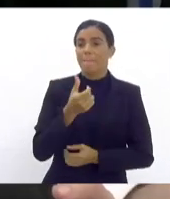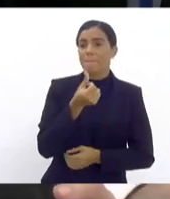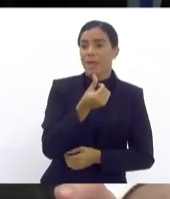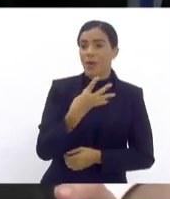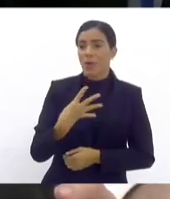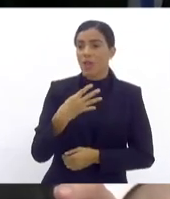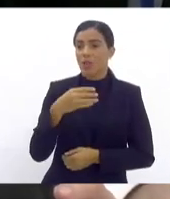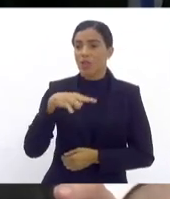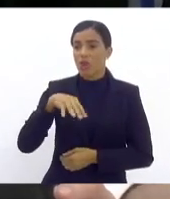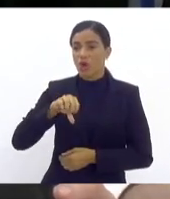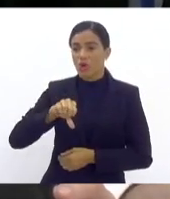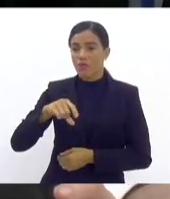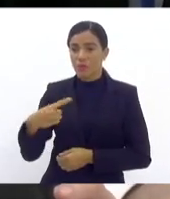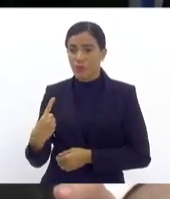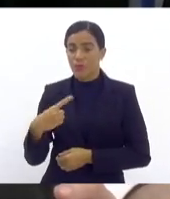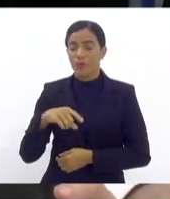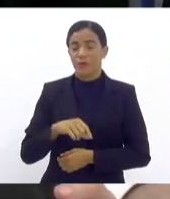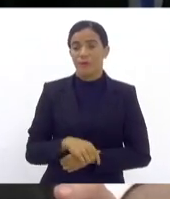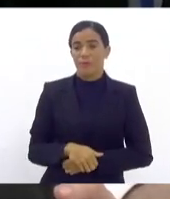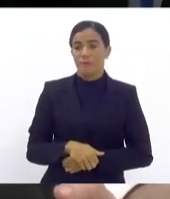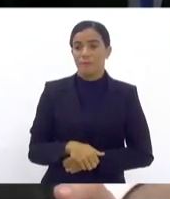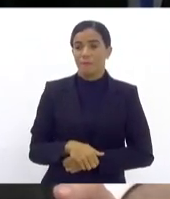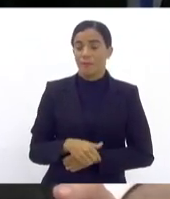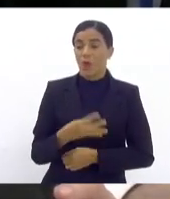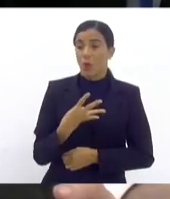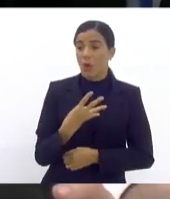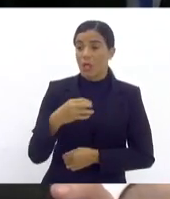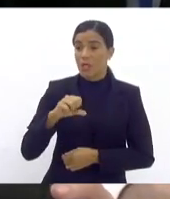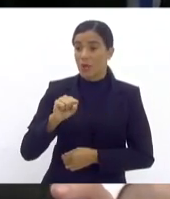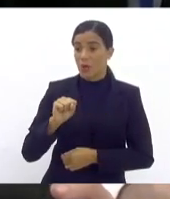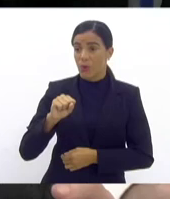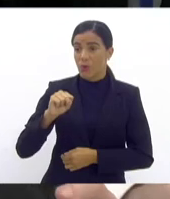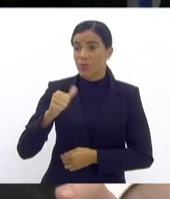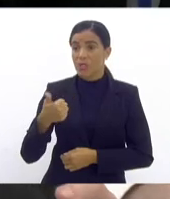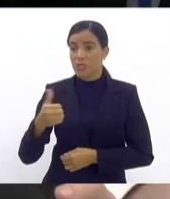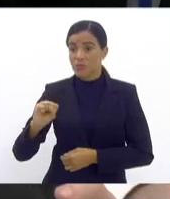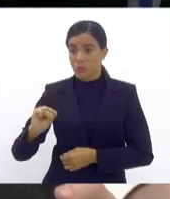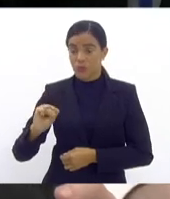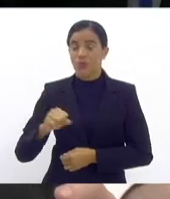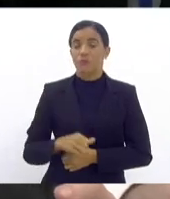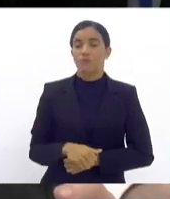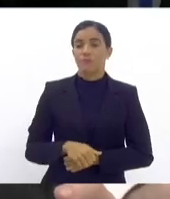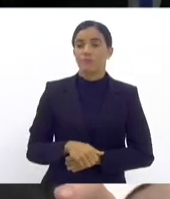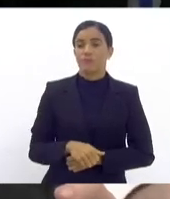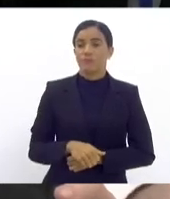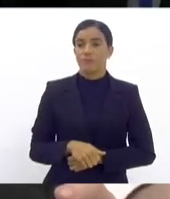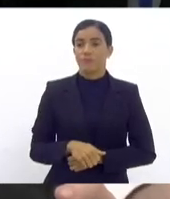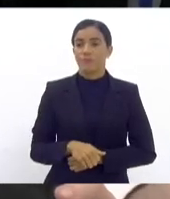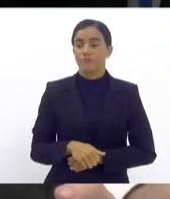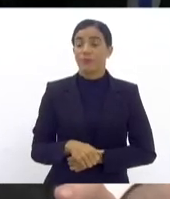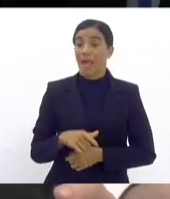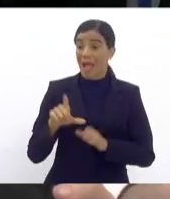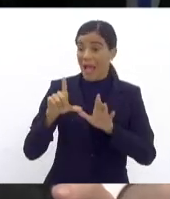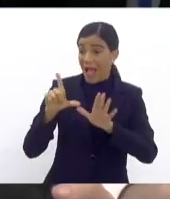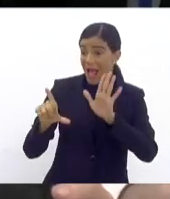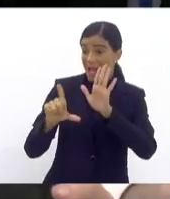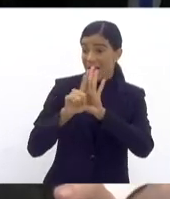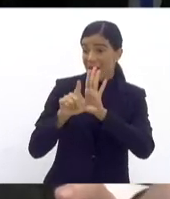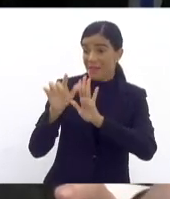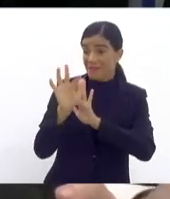6491, 5965, 4818, 4701. E a Lei